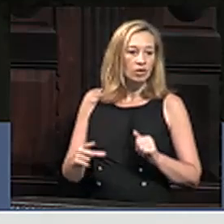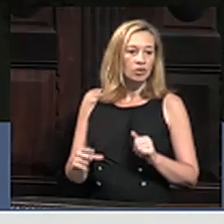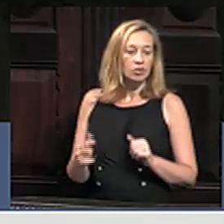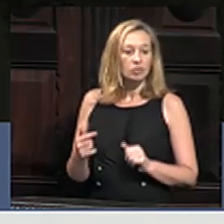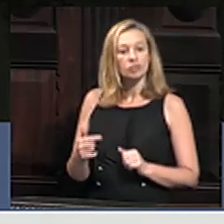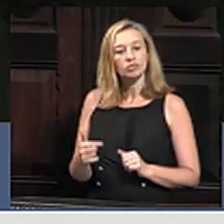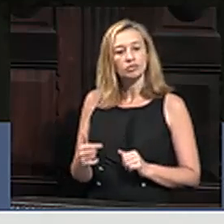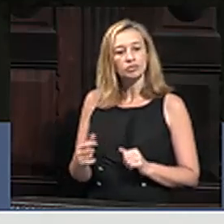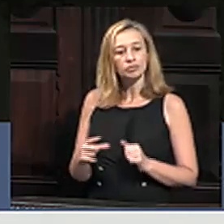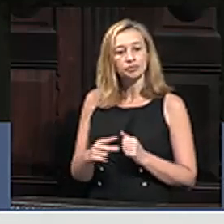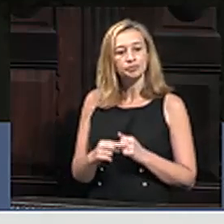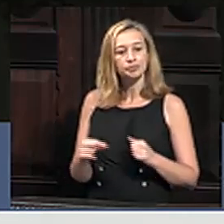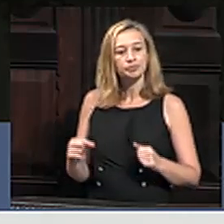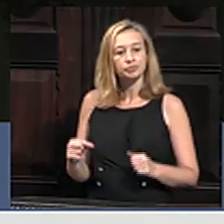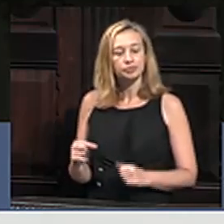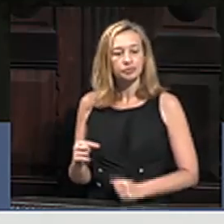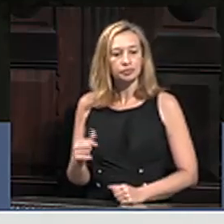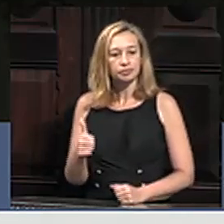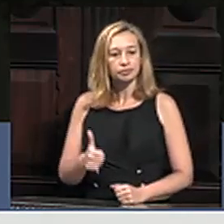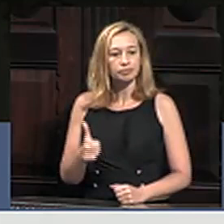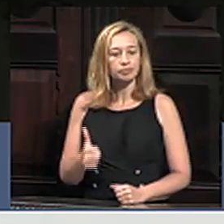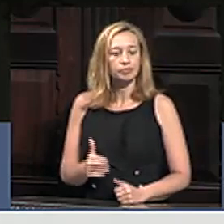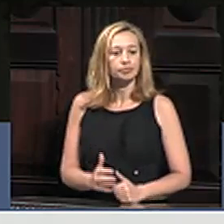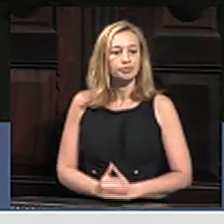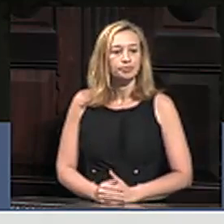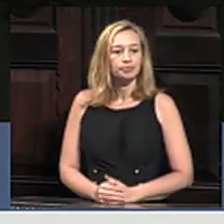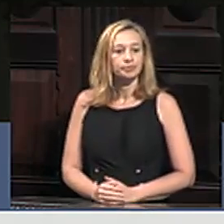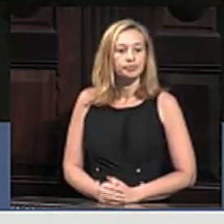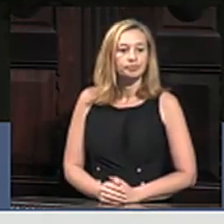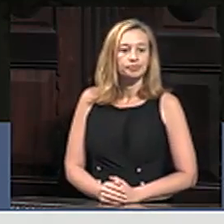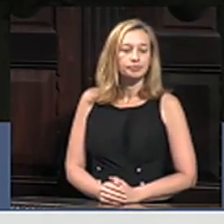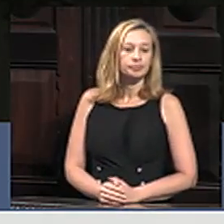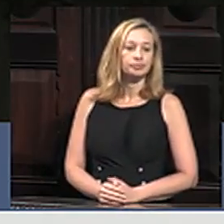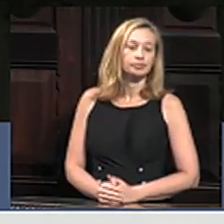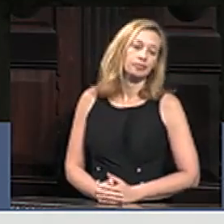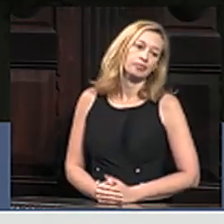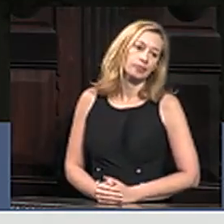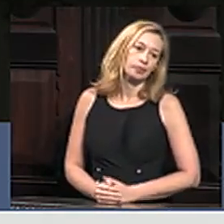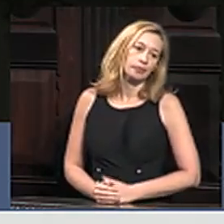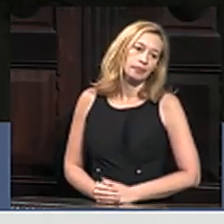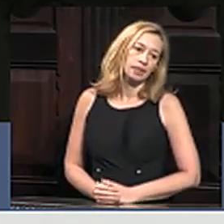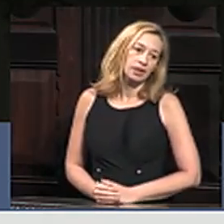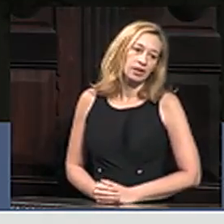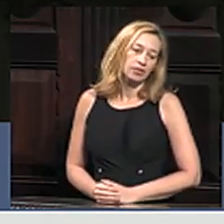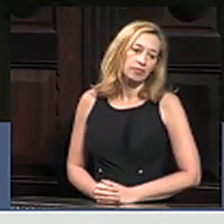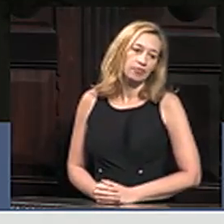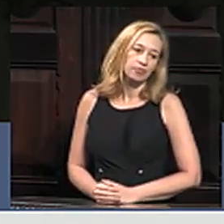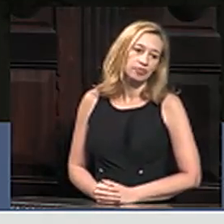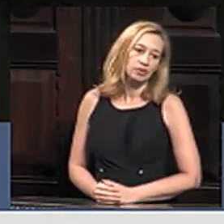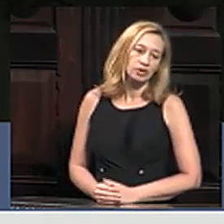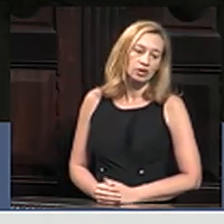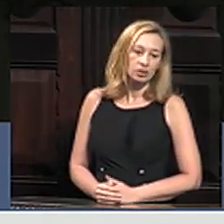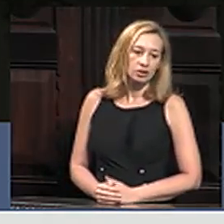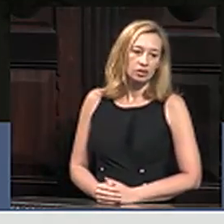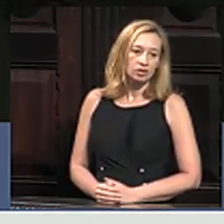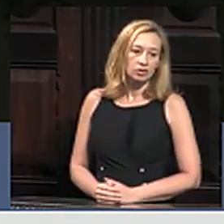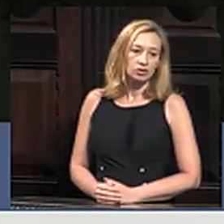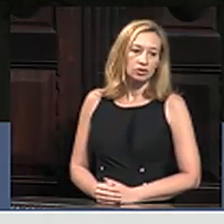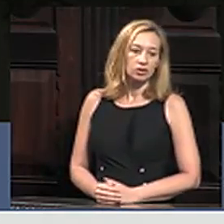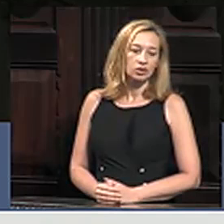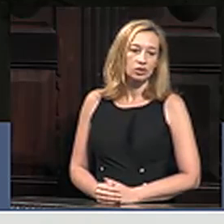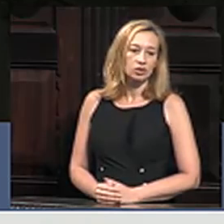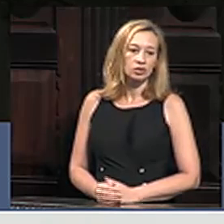do artigo 1º, dizendo que, para efeitos desta lei, o